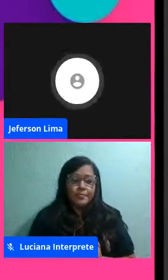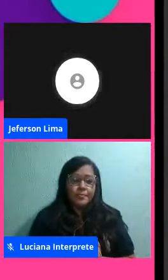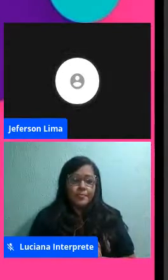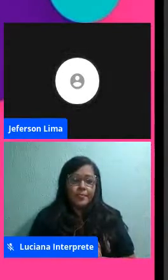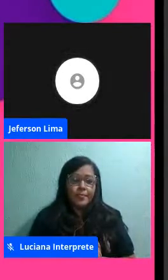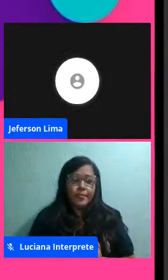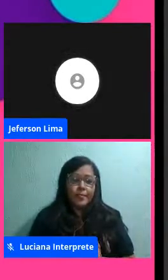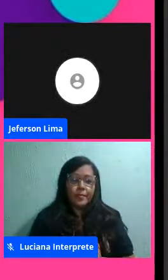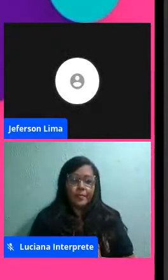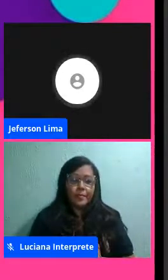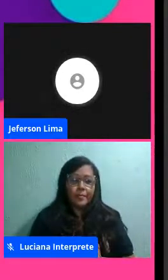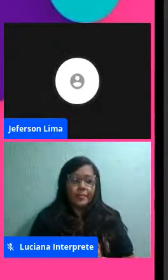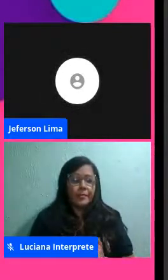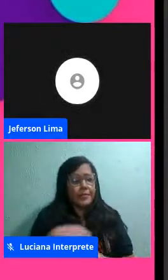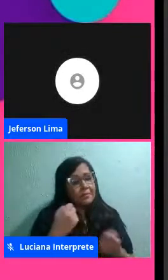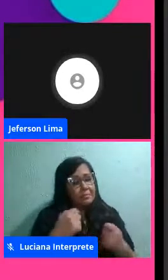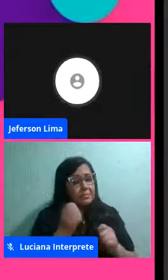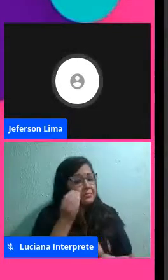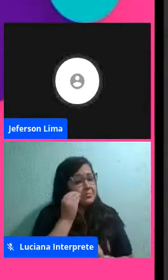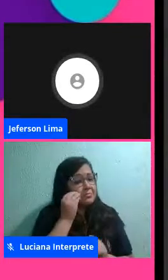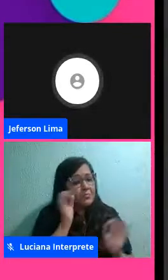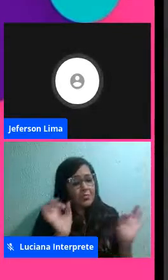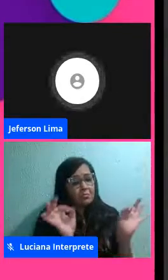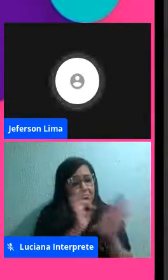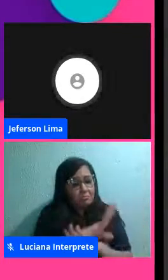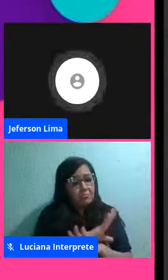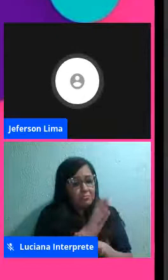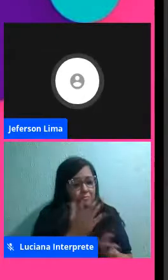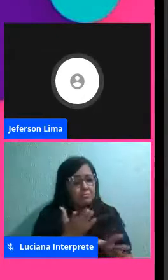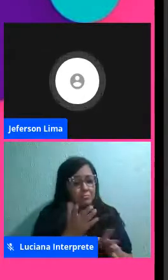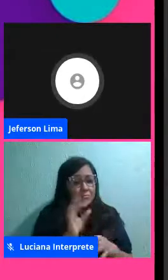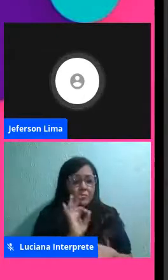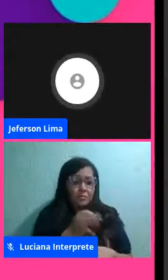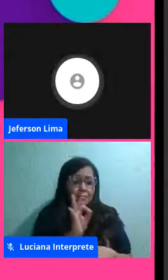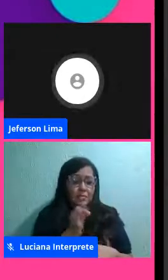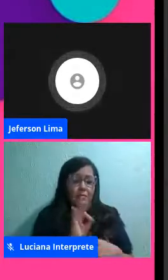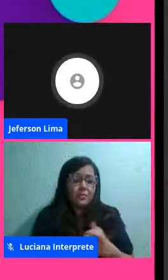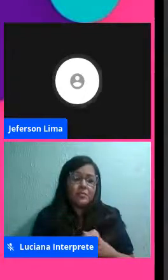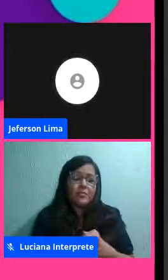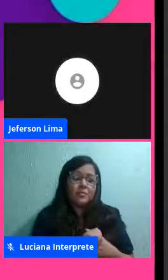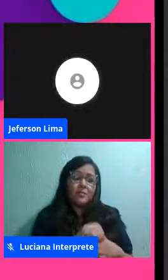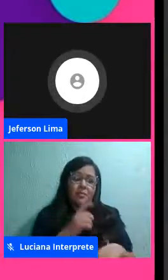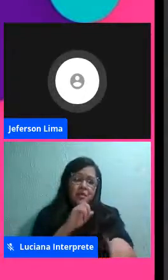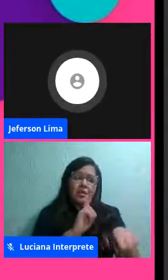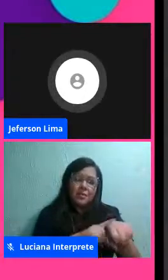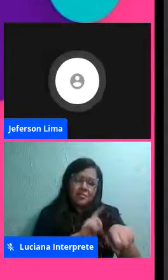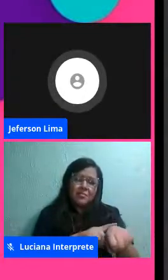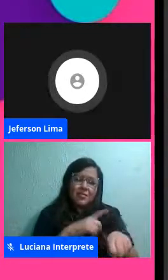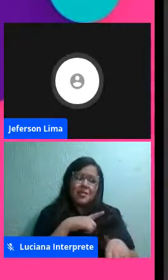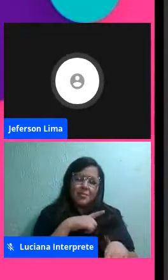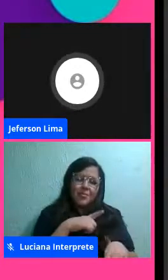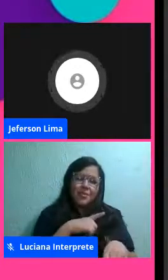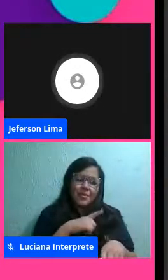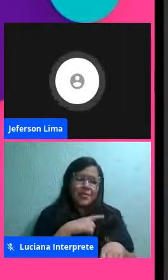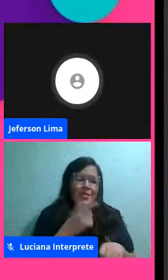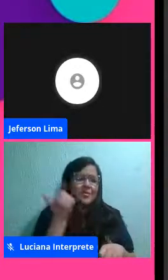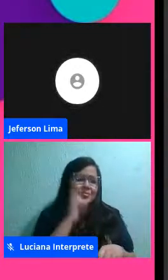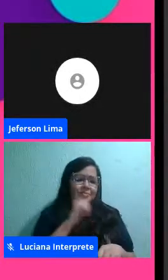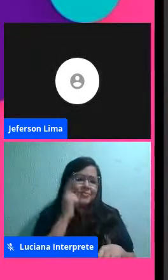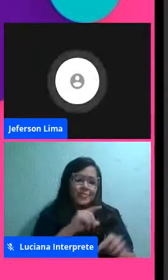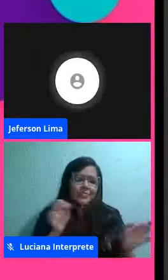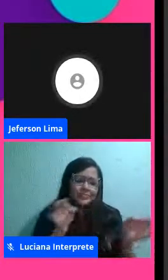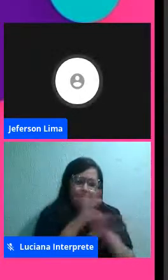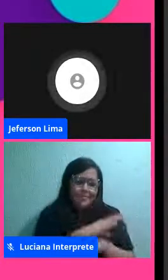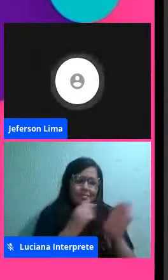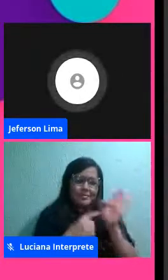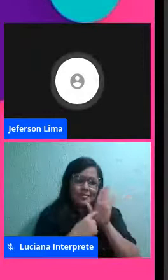fazer deploy. Acho que ainda tenho tempo suficiente aí para a gente terminar a nossa apresentação conforme a gente tinha nosso objetivo lá. A